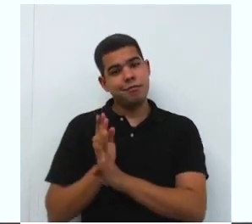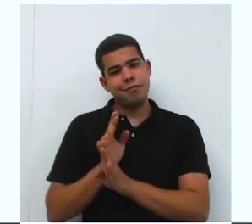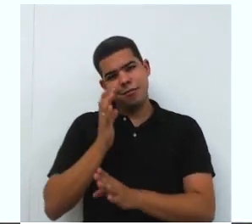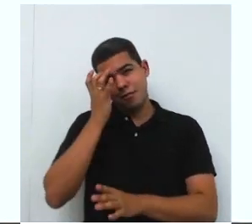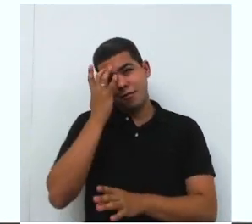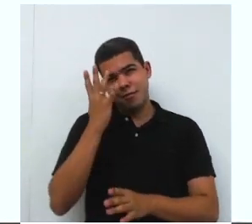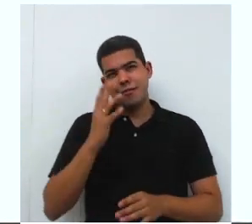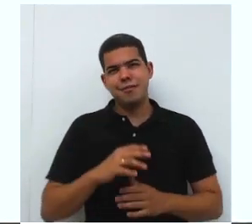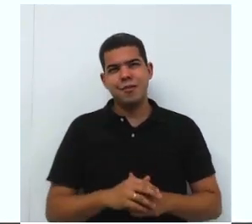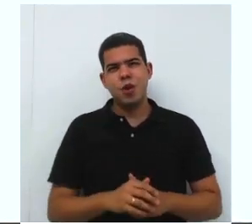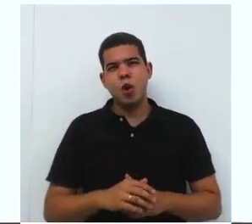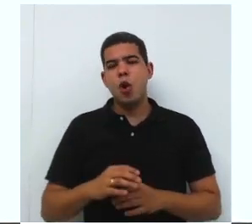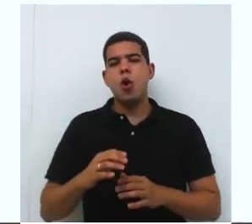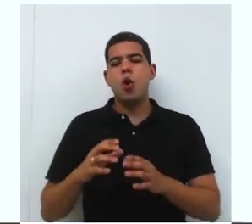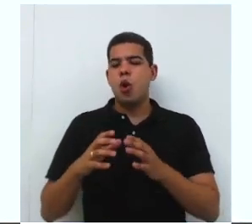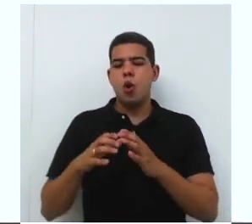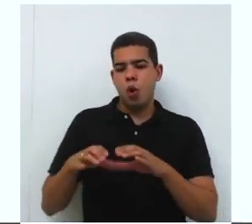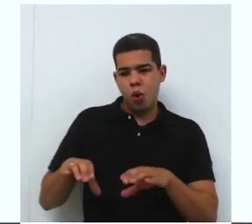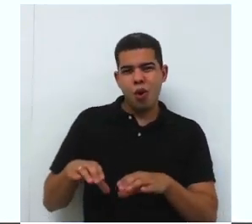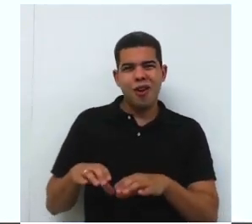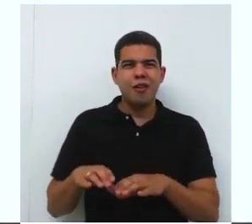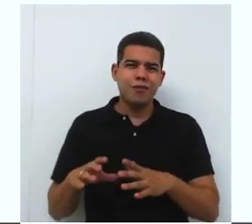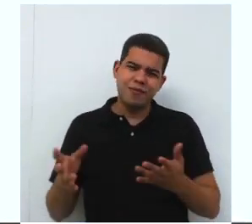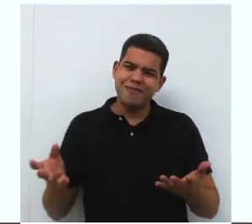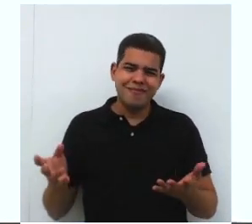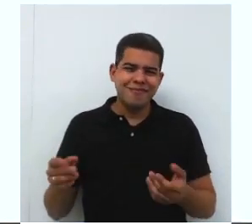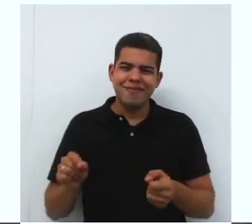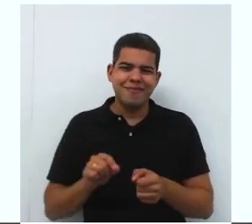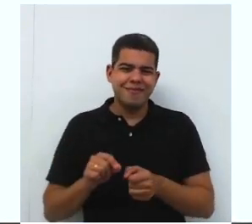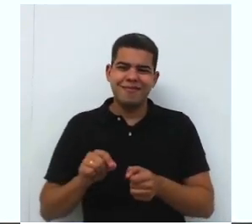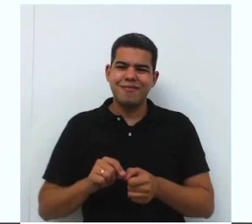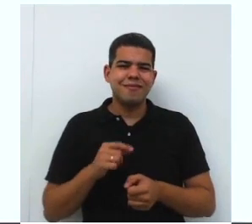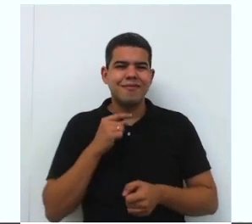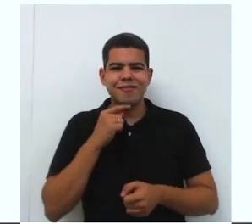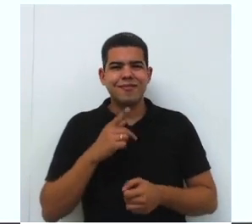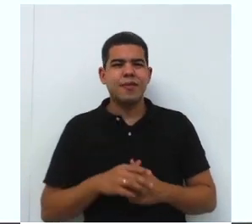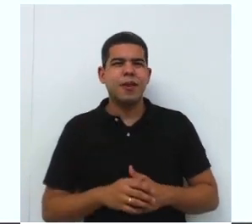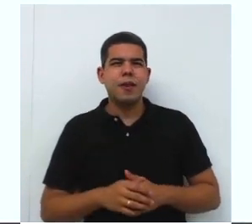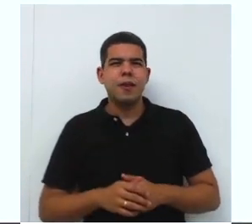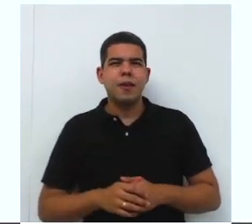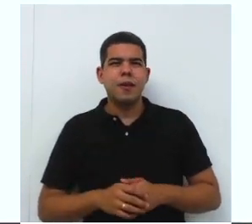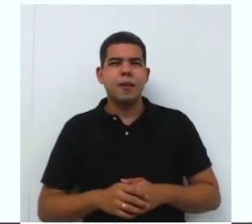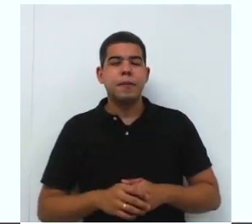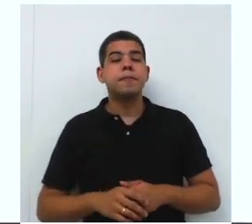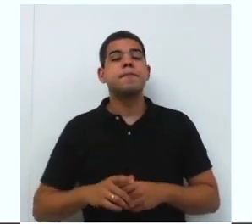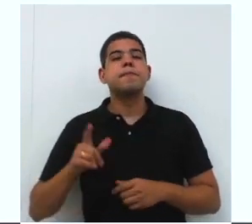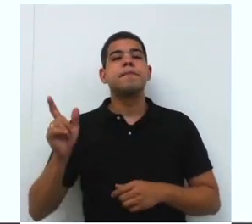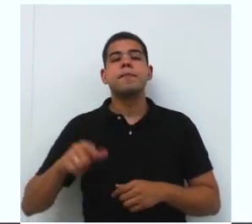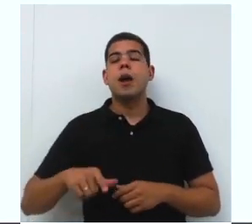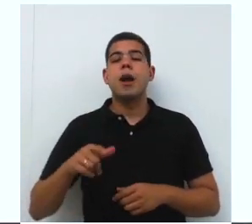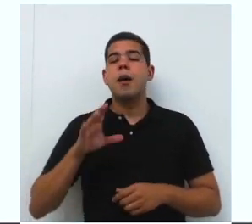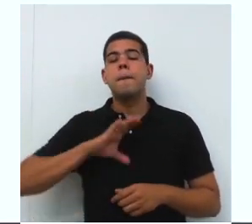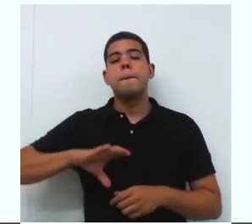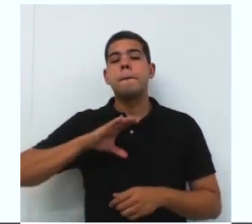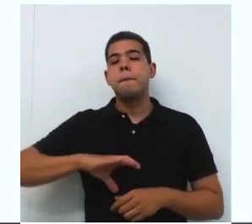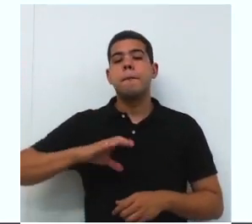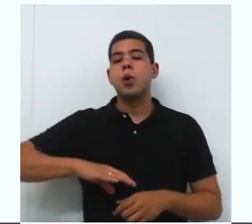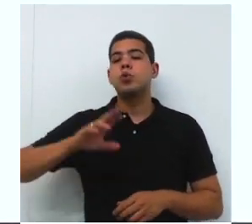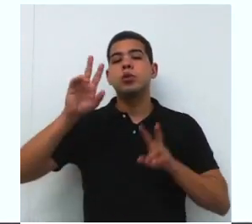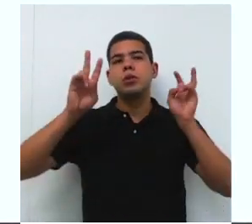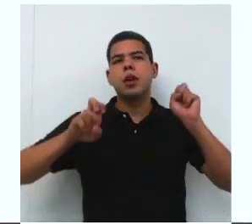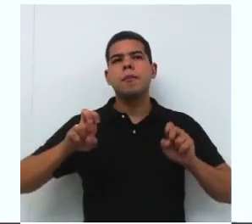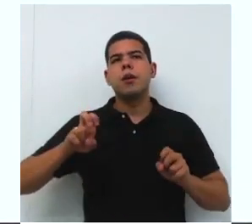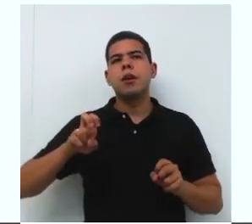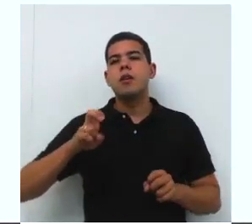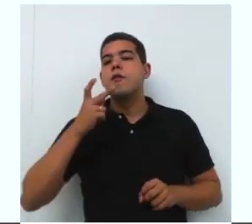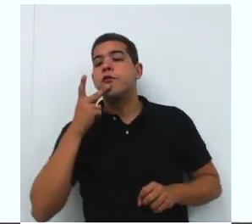Essa é fácil. Não vem o produto antes do produtor, não. E no caso de língua portuguesa,